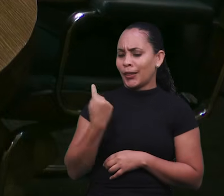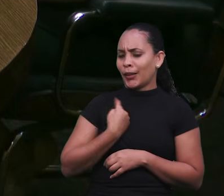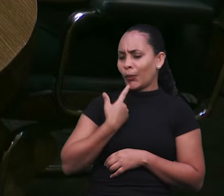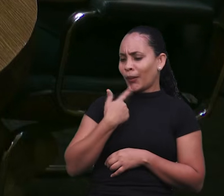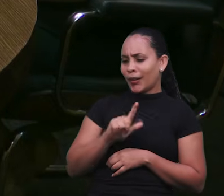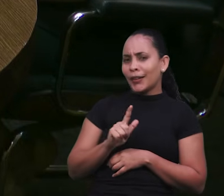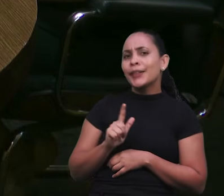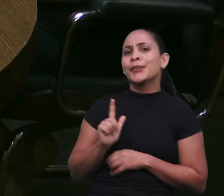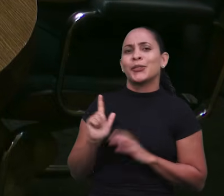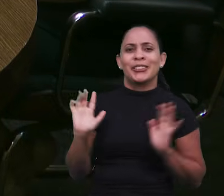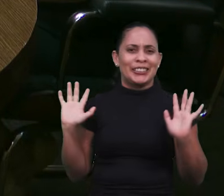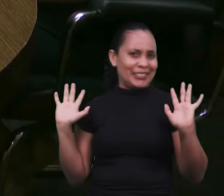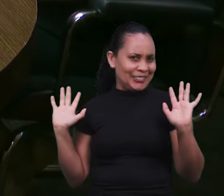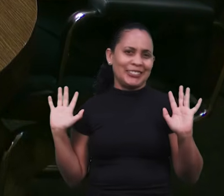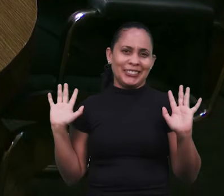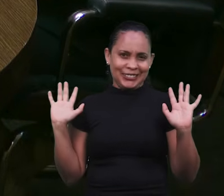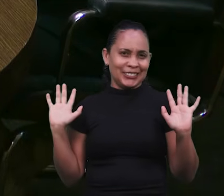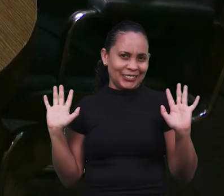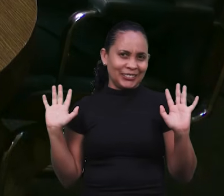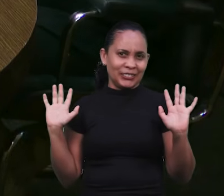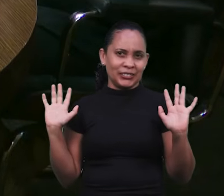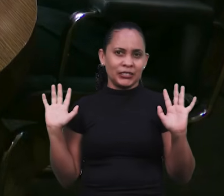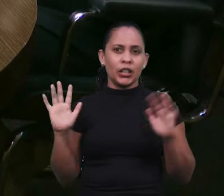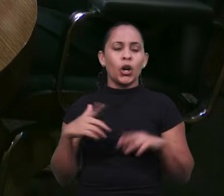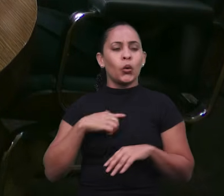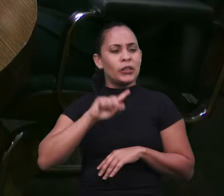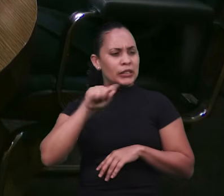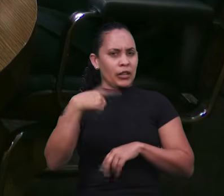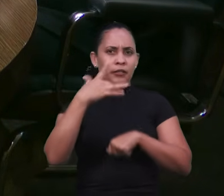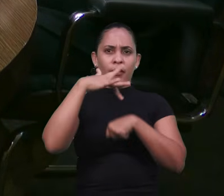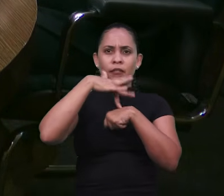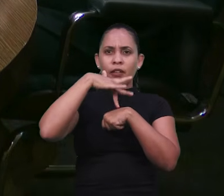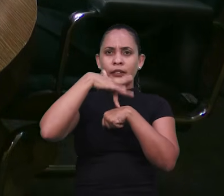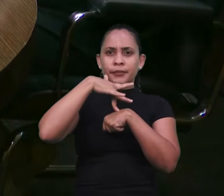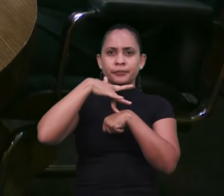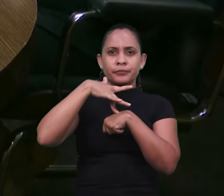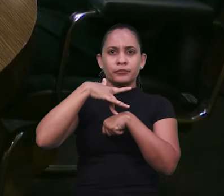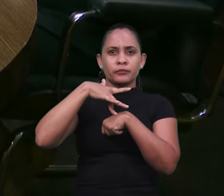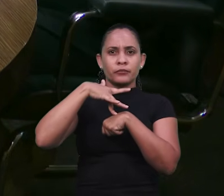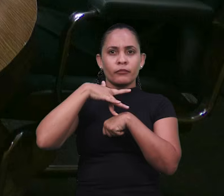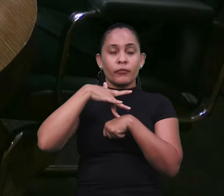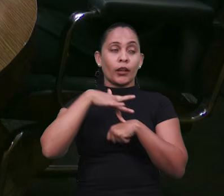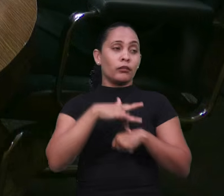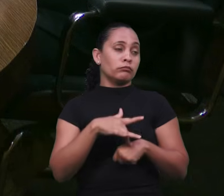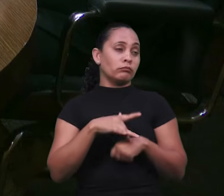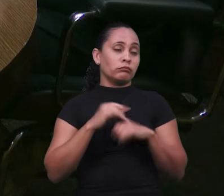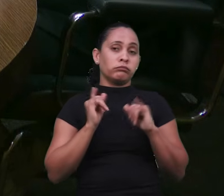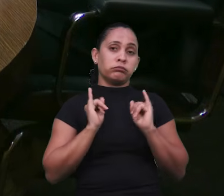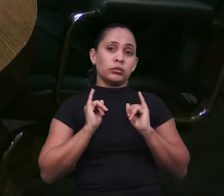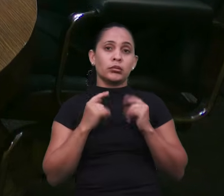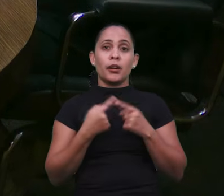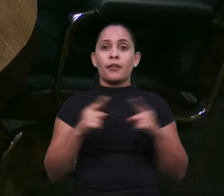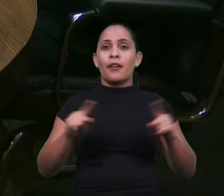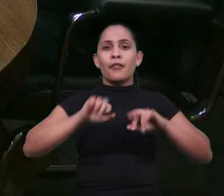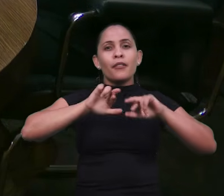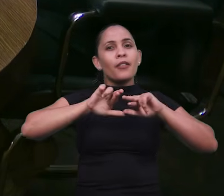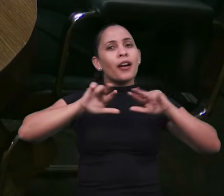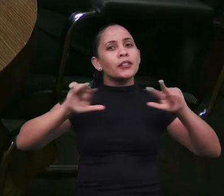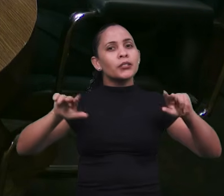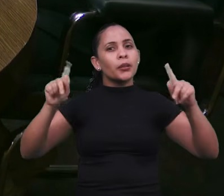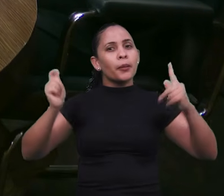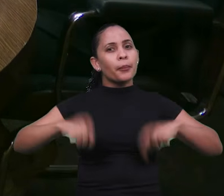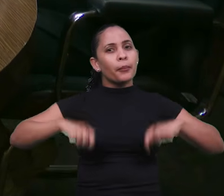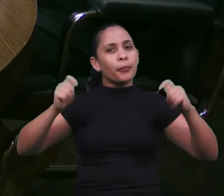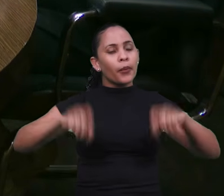nossa língua não Até existe mesmo uma esse tradução. sinal que você fez, assim, né? Você Não existe uma botou tradução. como apático, mas ele pode ser tanta coisa, porque Pode não